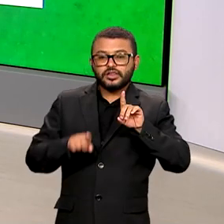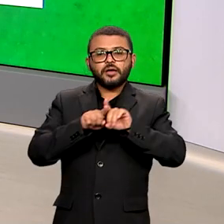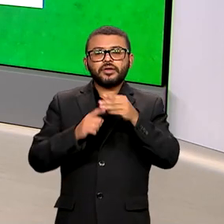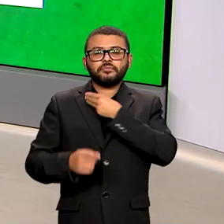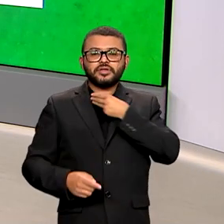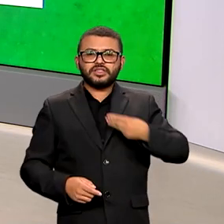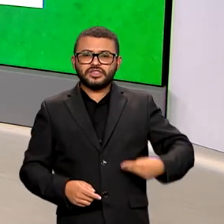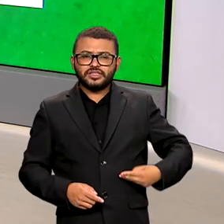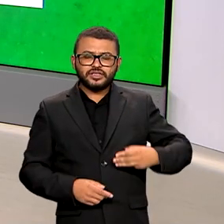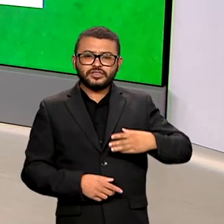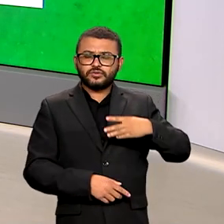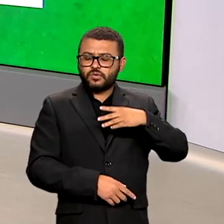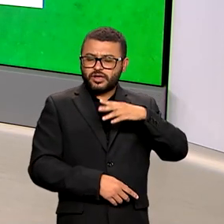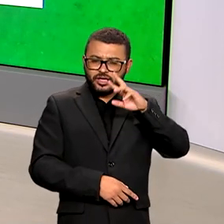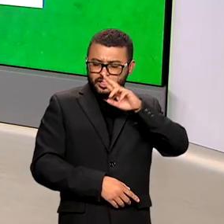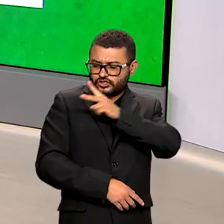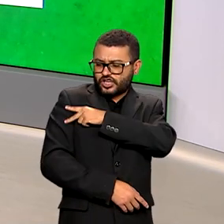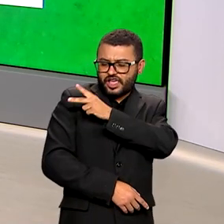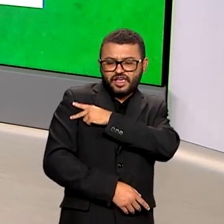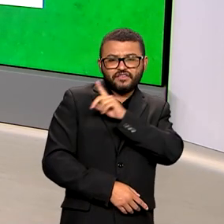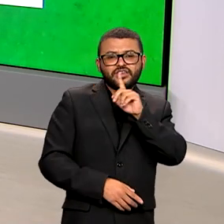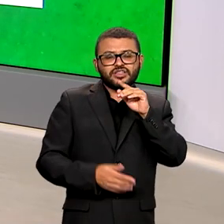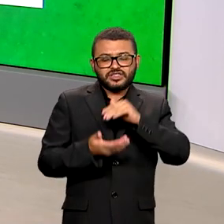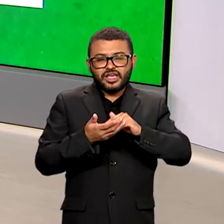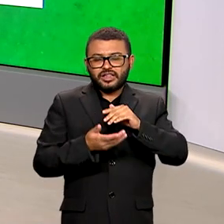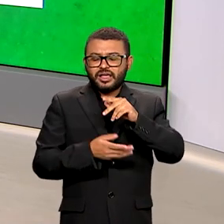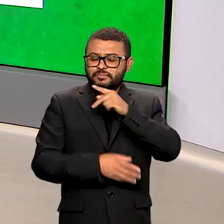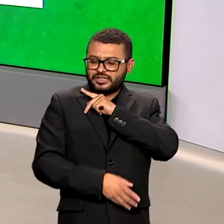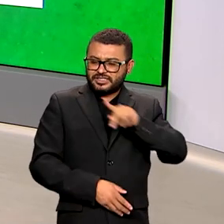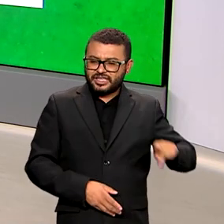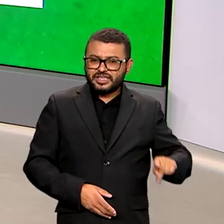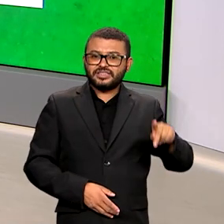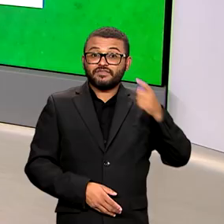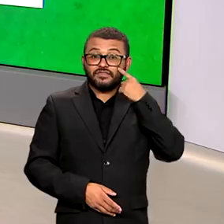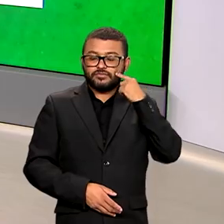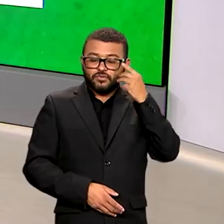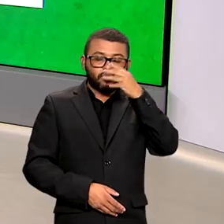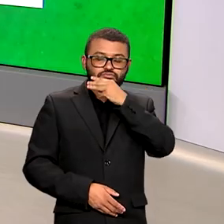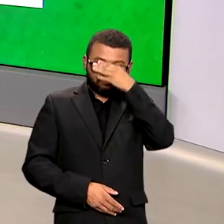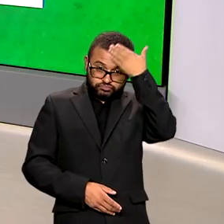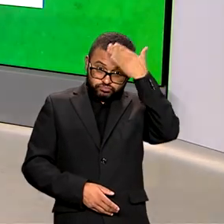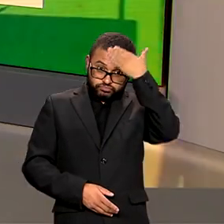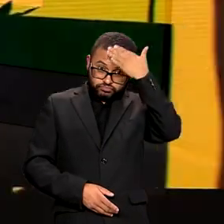do ministro-chefe da Secretaria-Geral da Presidência da República, Márcio Macedo.